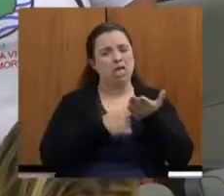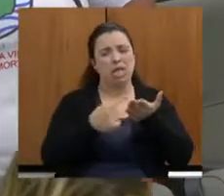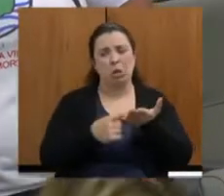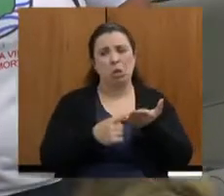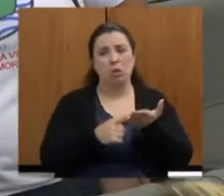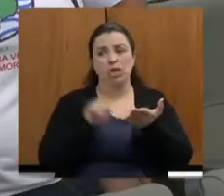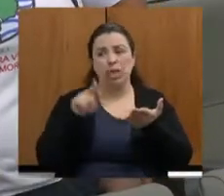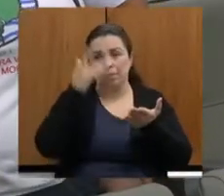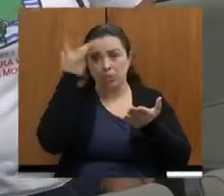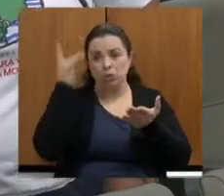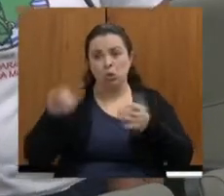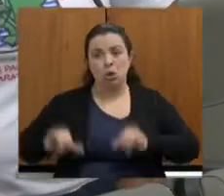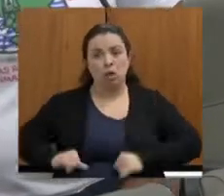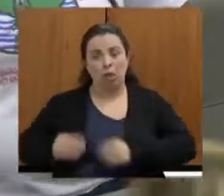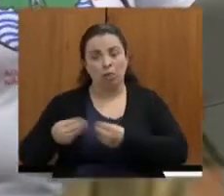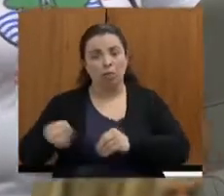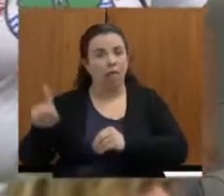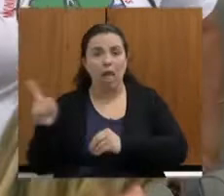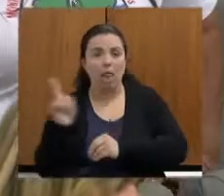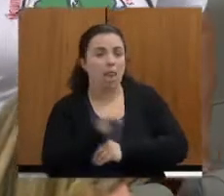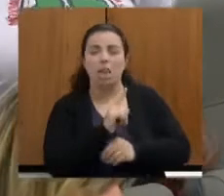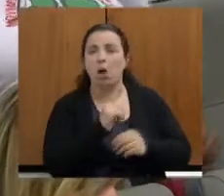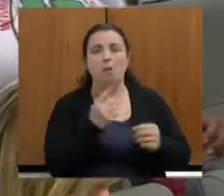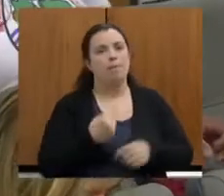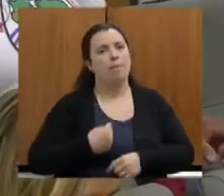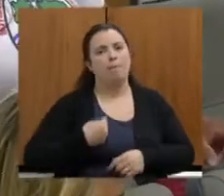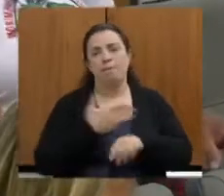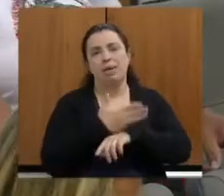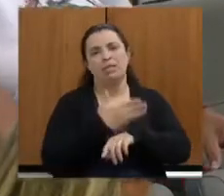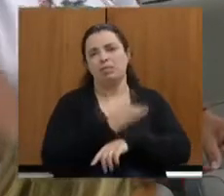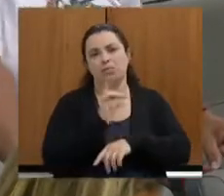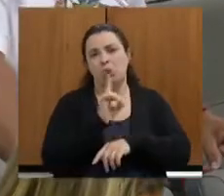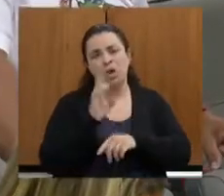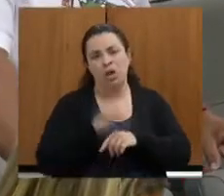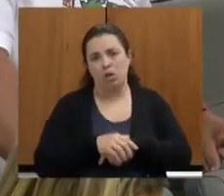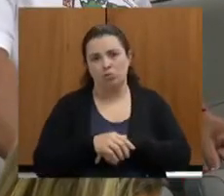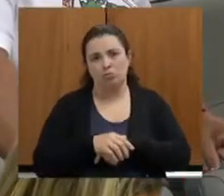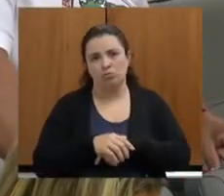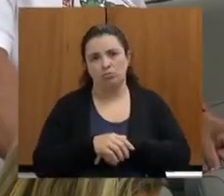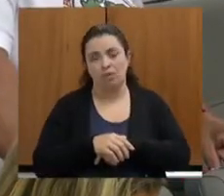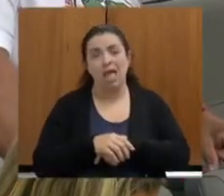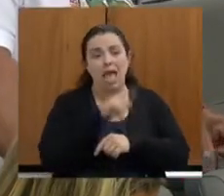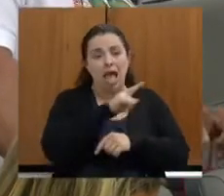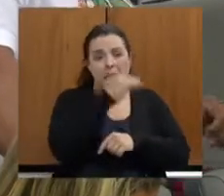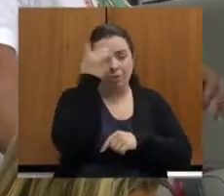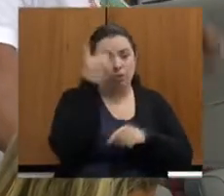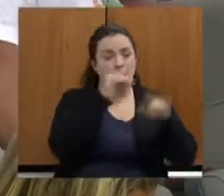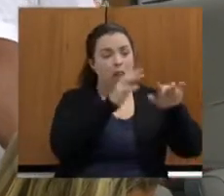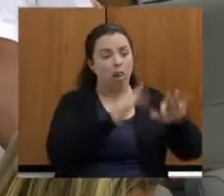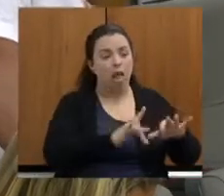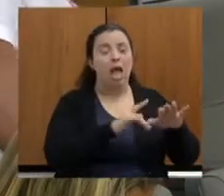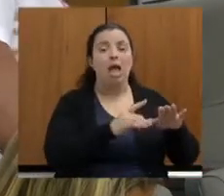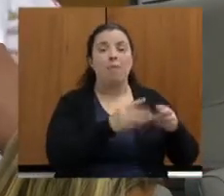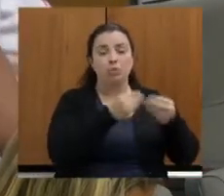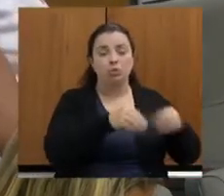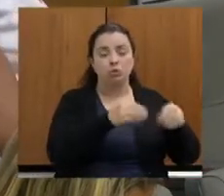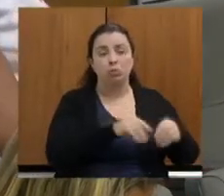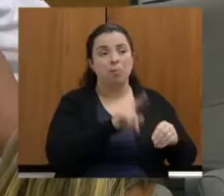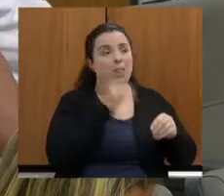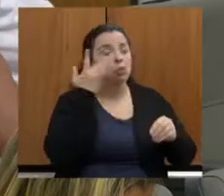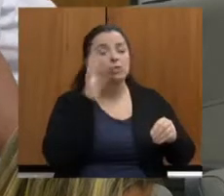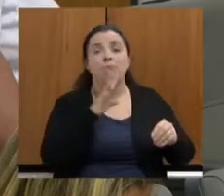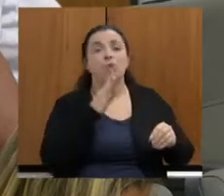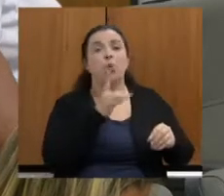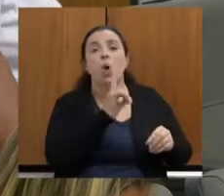né as Matriz de danos feitas por pessoas que não sabe nem o que que é as categorias que eles